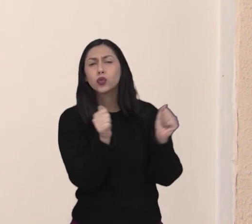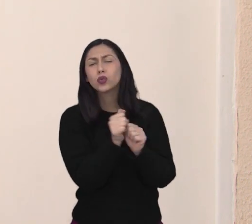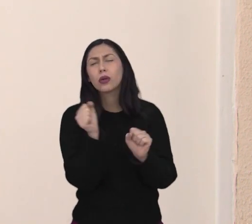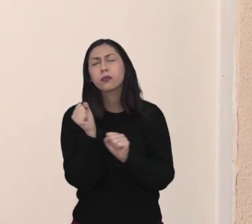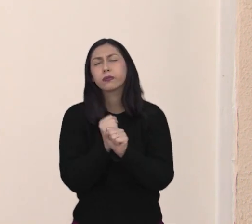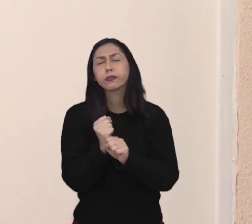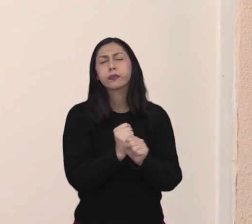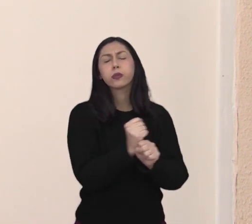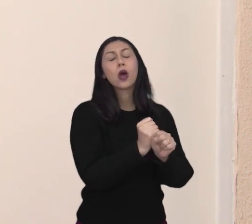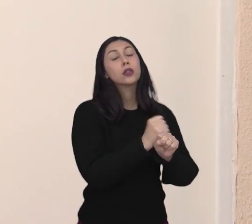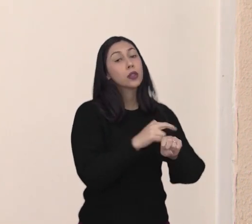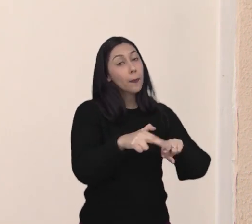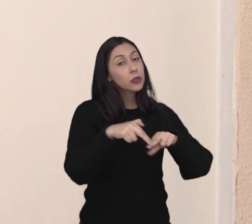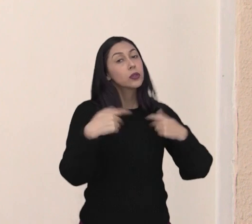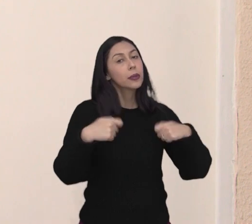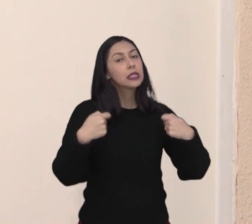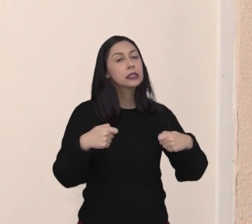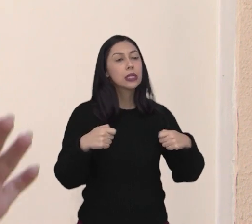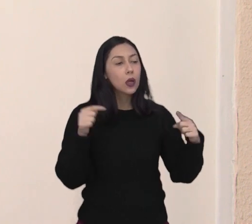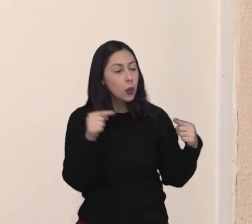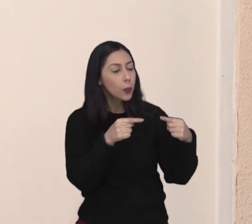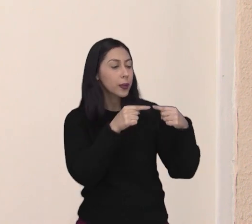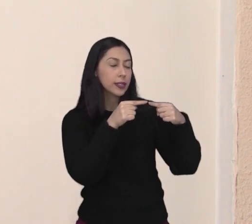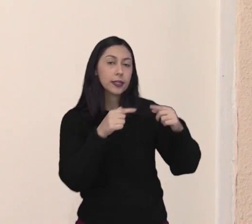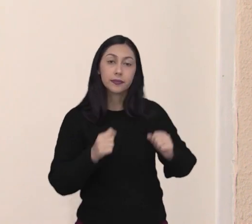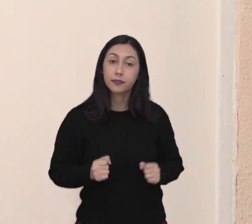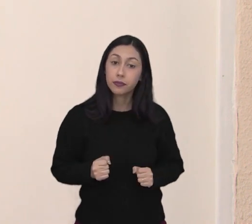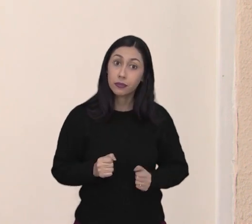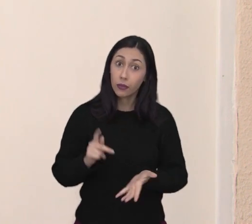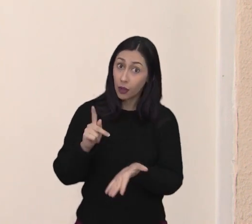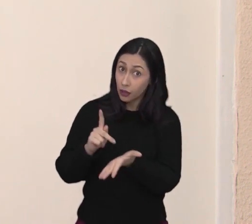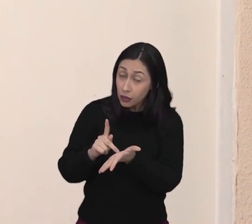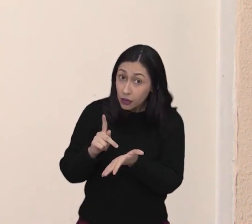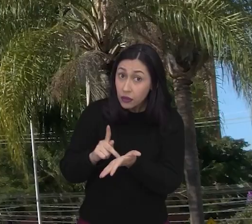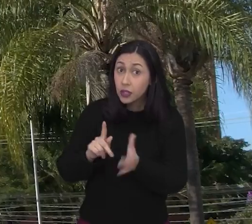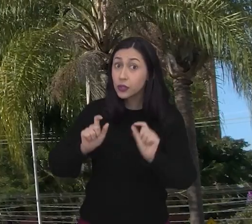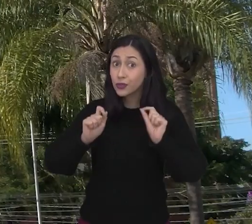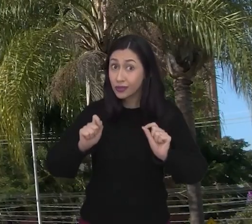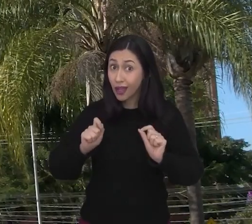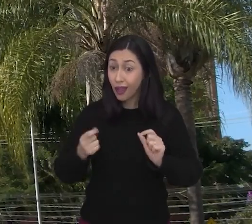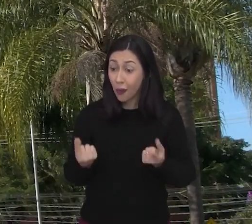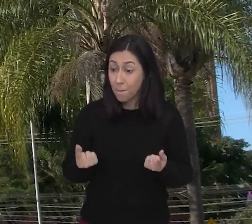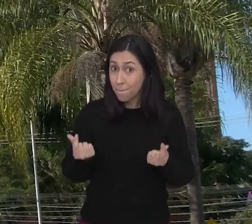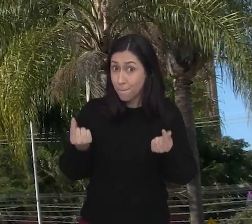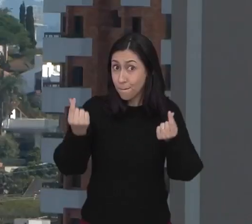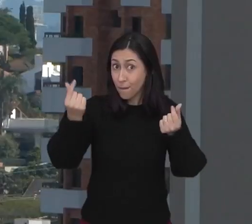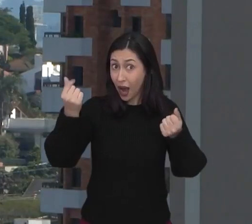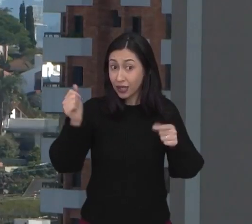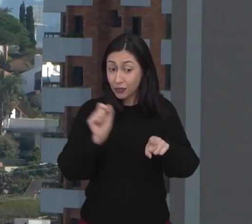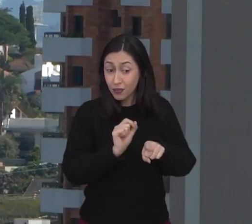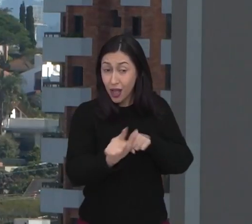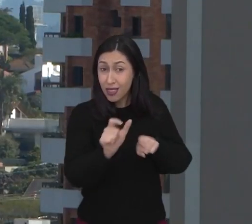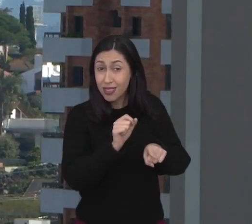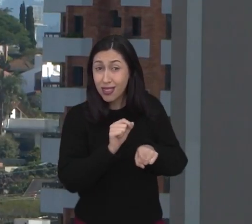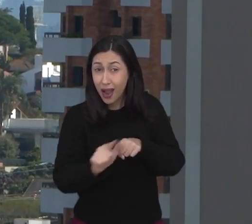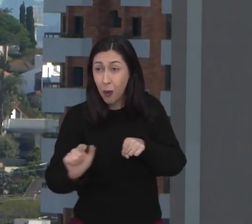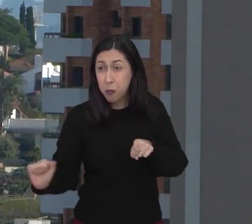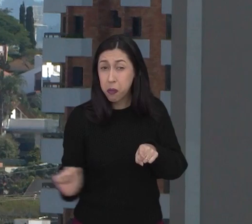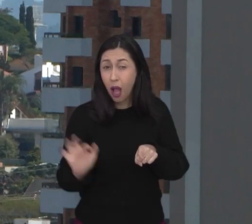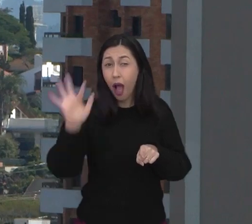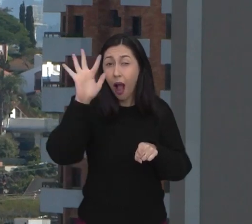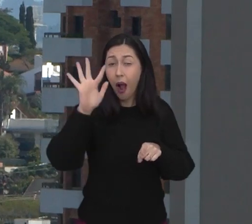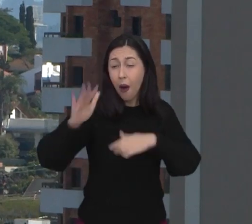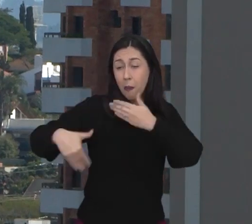há muitos anos. Então, para dar certo, tem que ter sempre pessoas boas aqui dentro. E a verdade é, a alta nos preços do